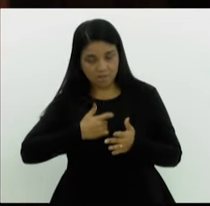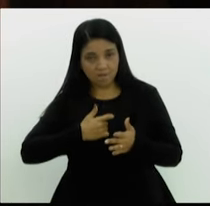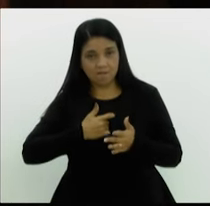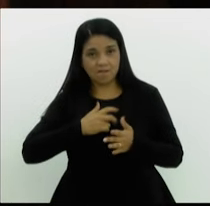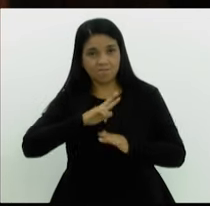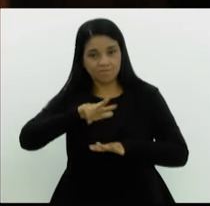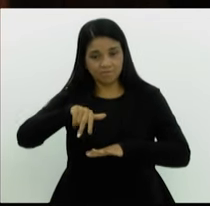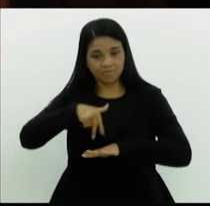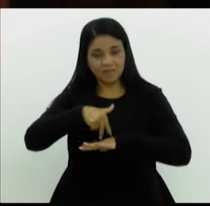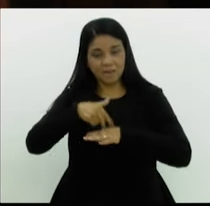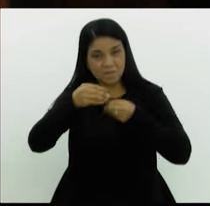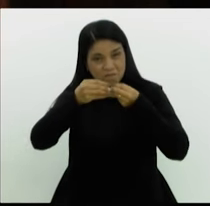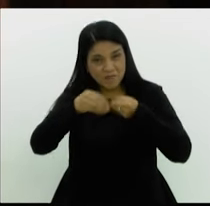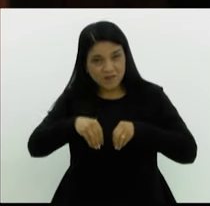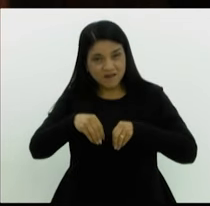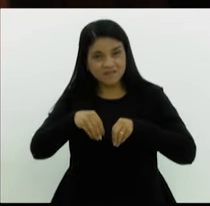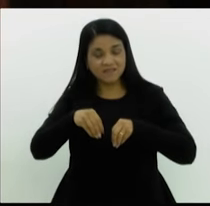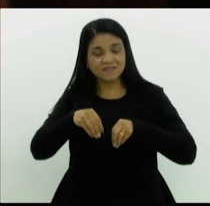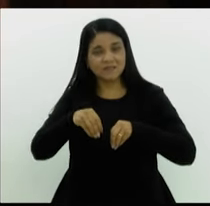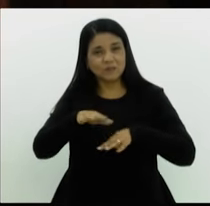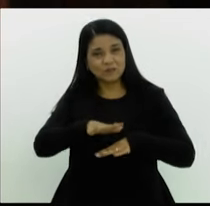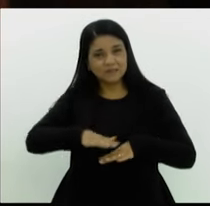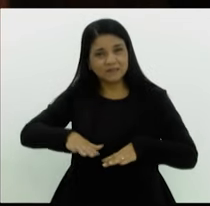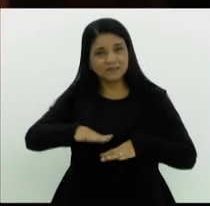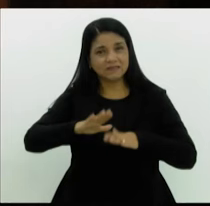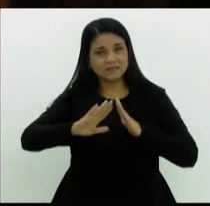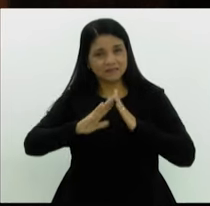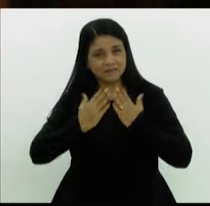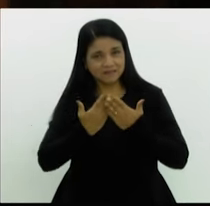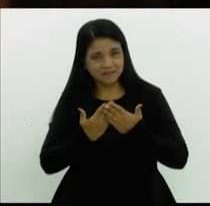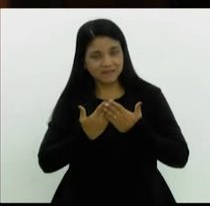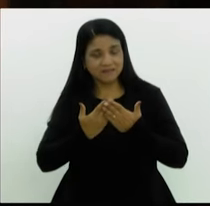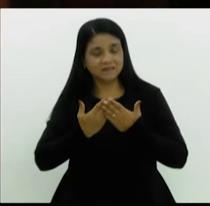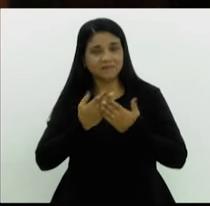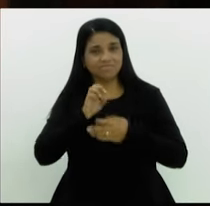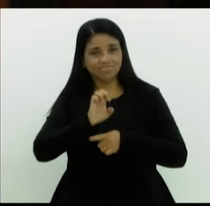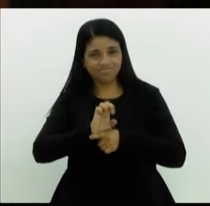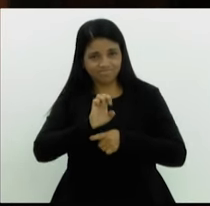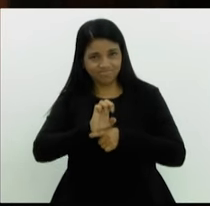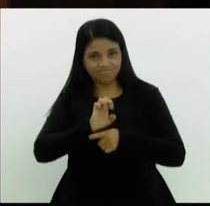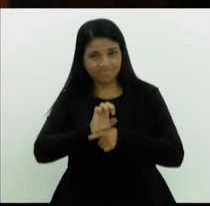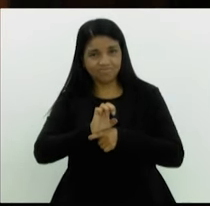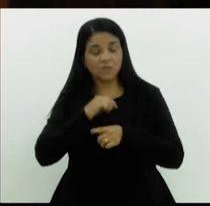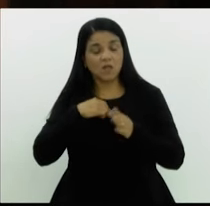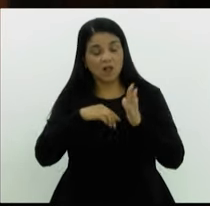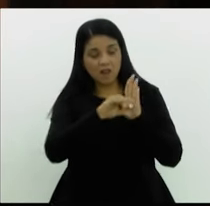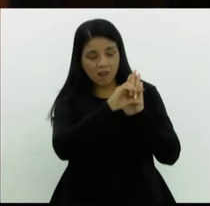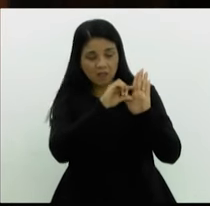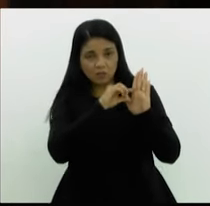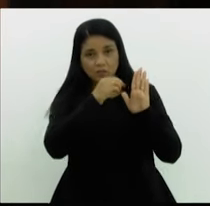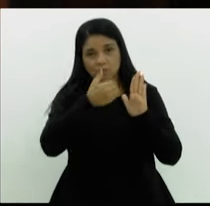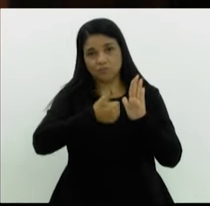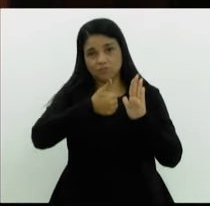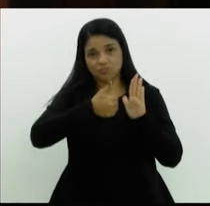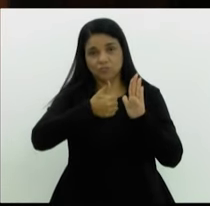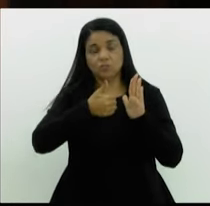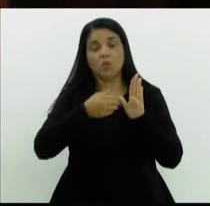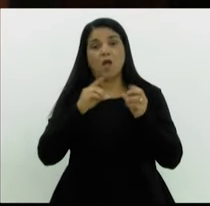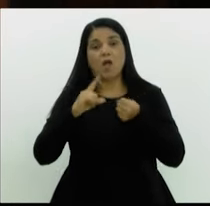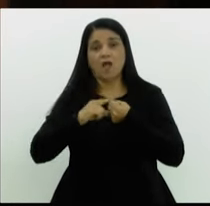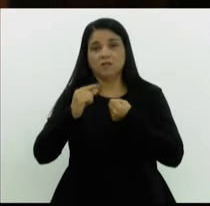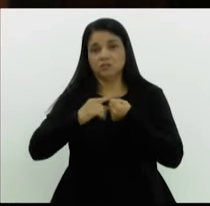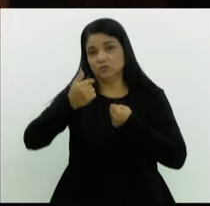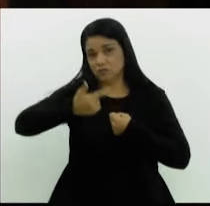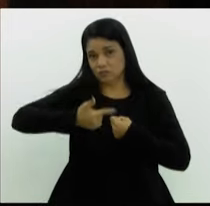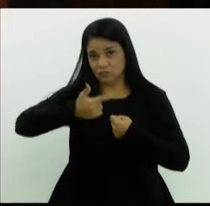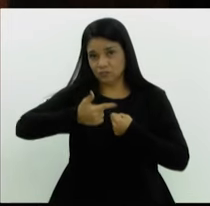da precarização da rede, eu faço a leitura aqui do parágrafo 1º do artigo 2º, em